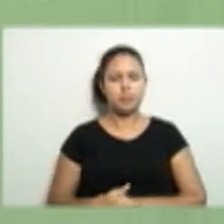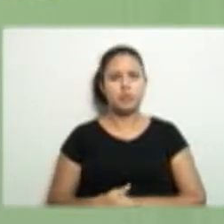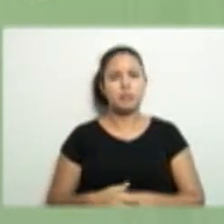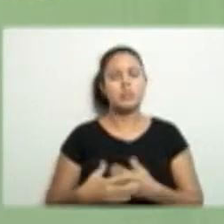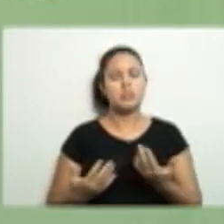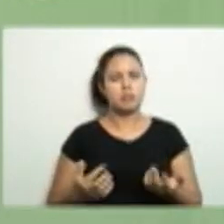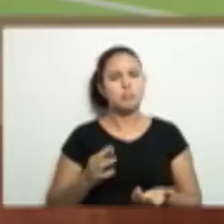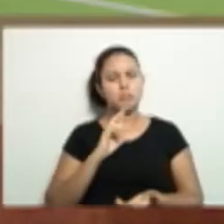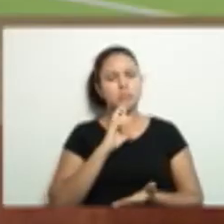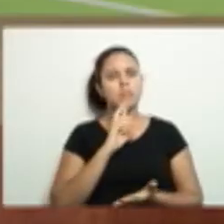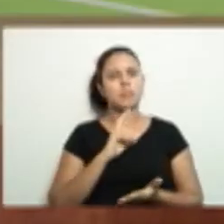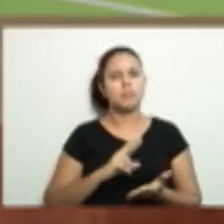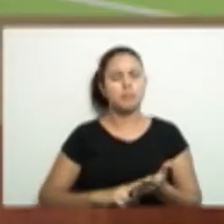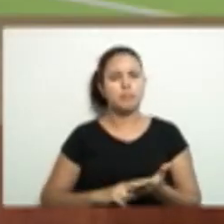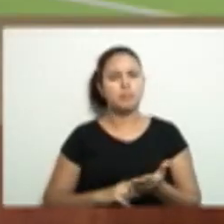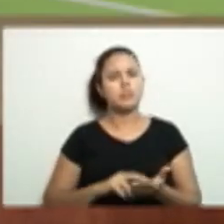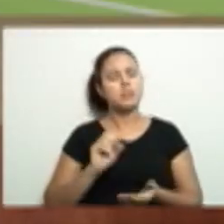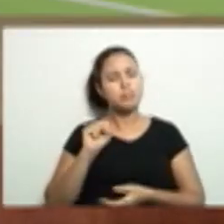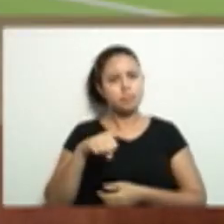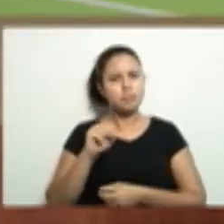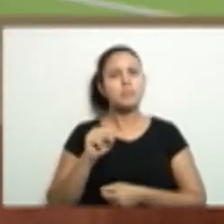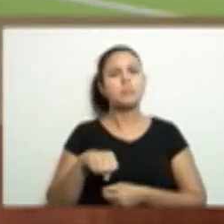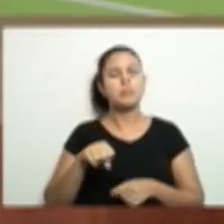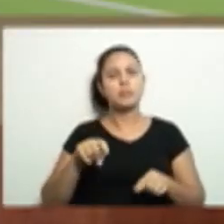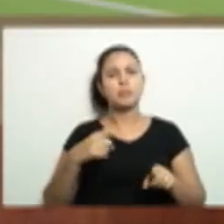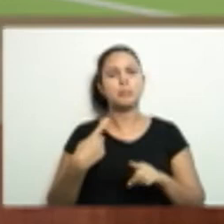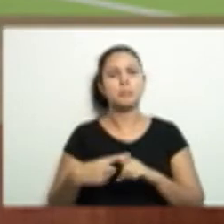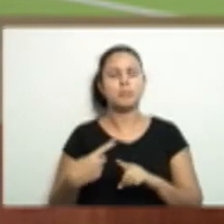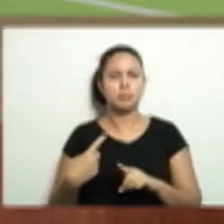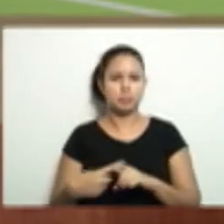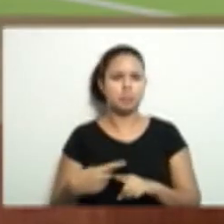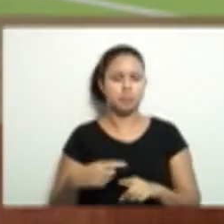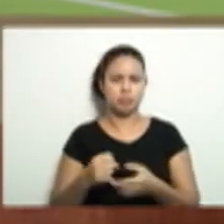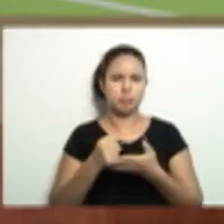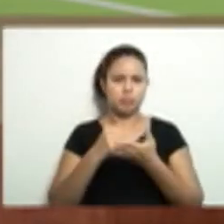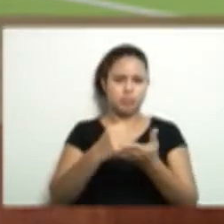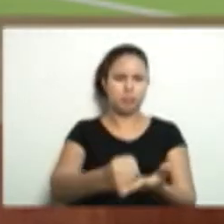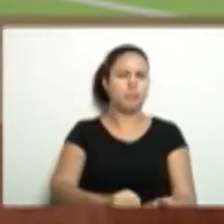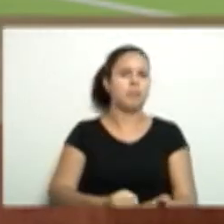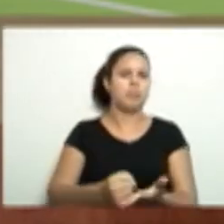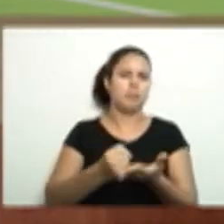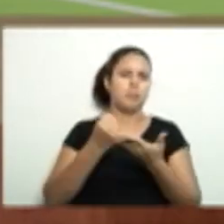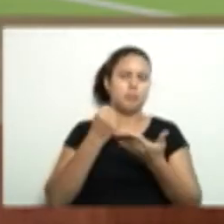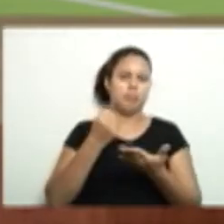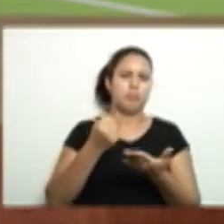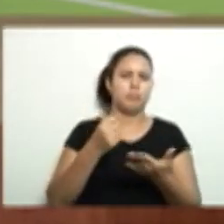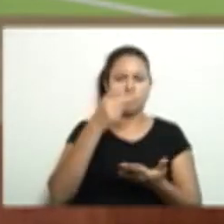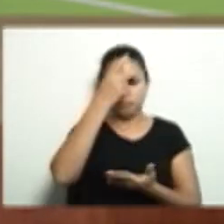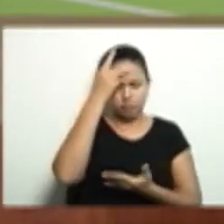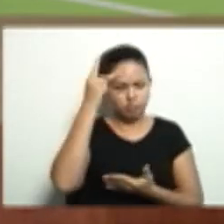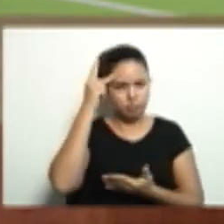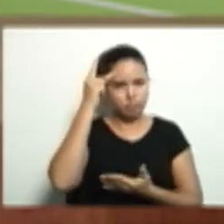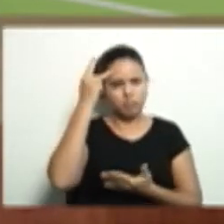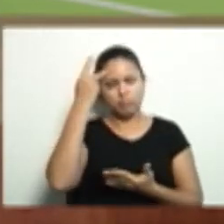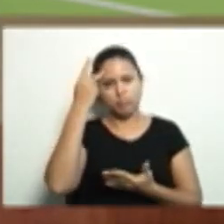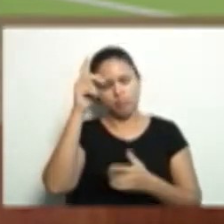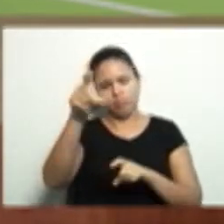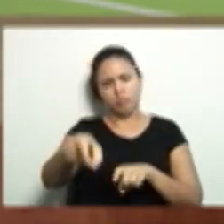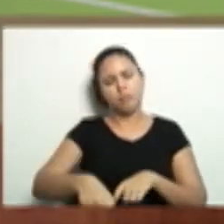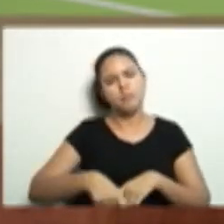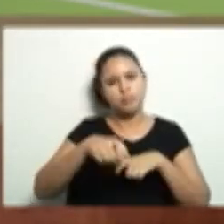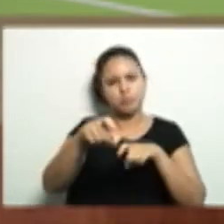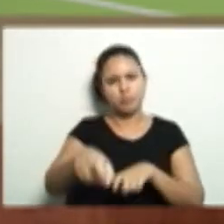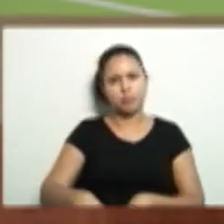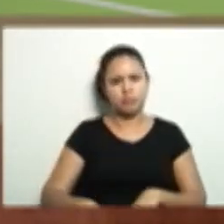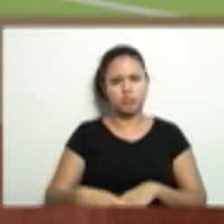onde ele diz, só um instante, sim, porque pode beneficiar produtores e produtoras rurais, com melhores condições na produção